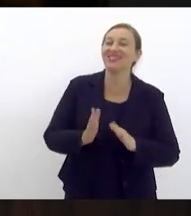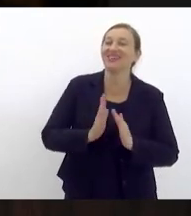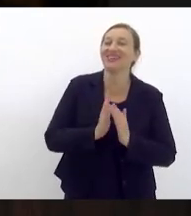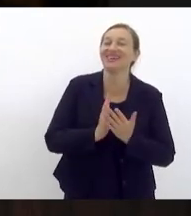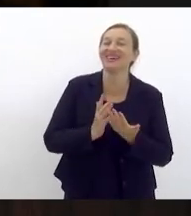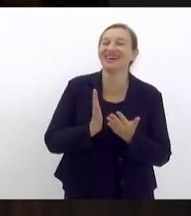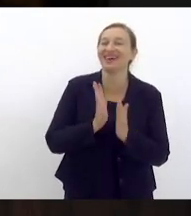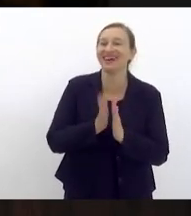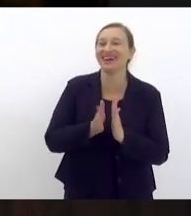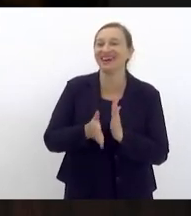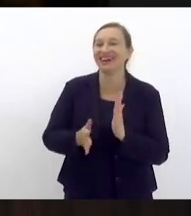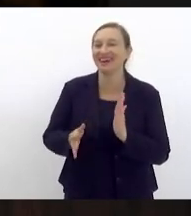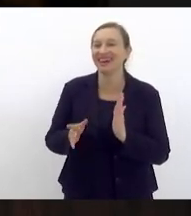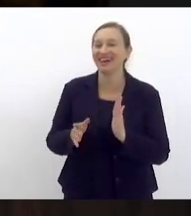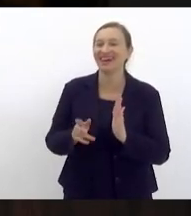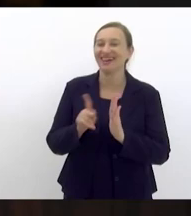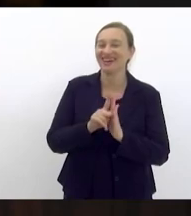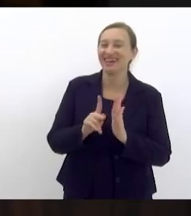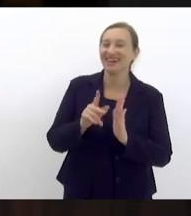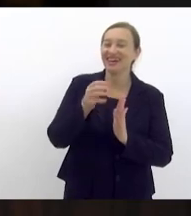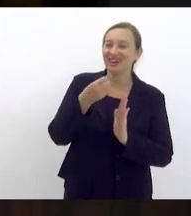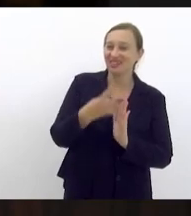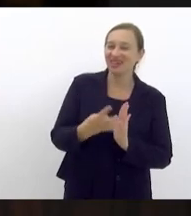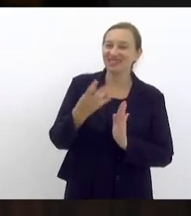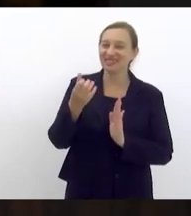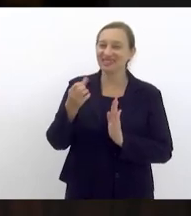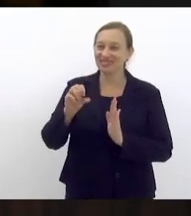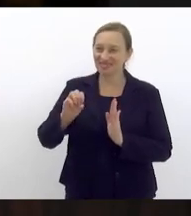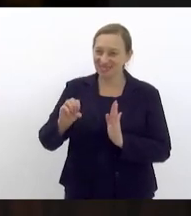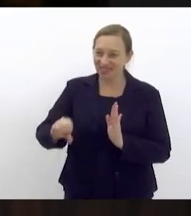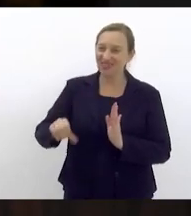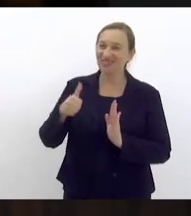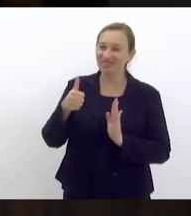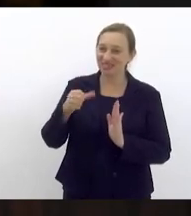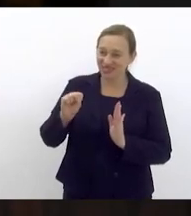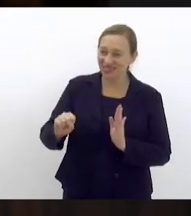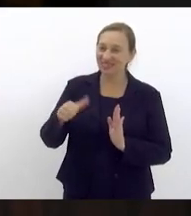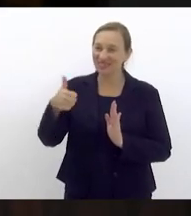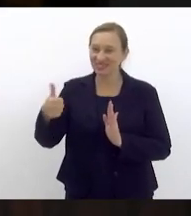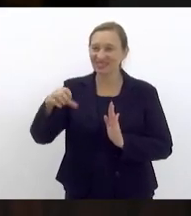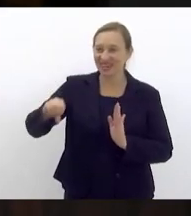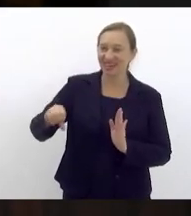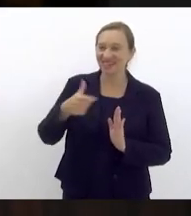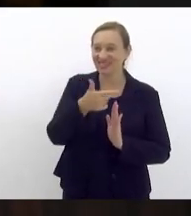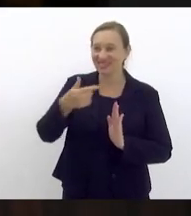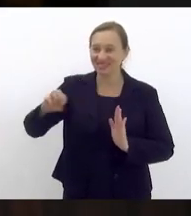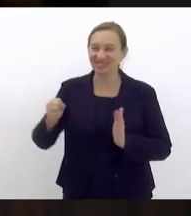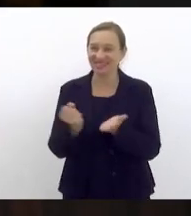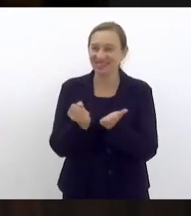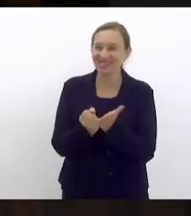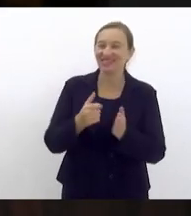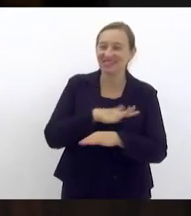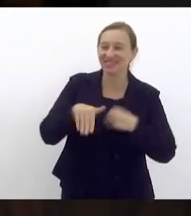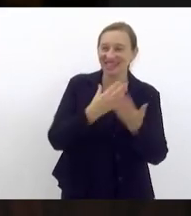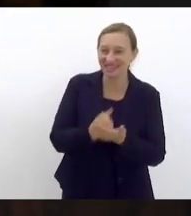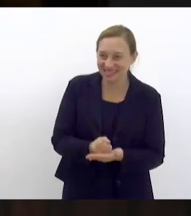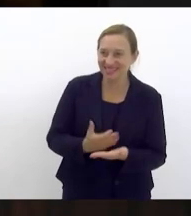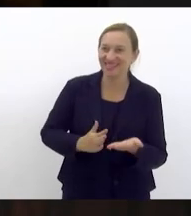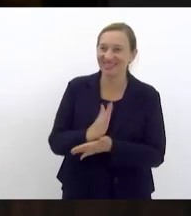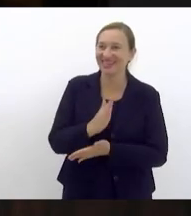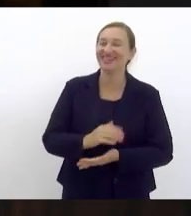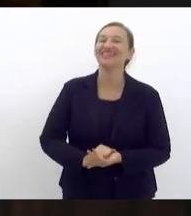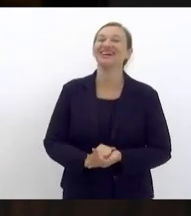do projeto é 4981 a de 22 Deputado Samuel Malafaia que a própria Vanessa Como estão aprovado